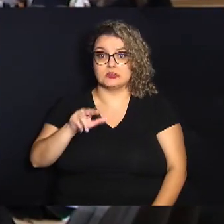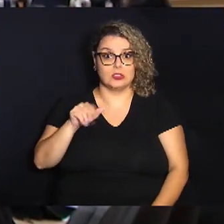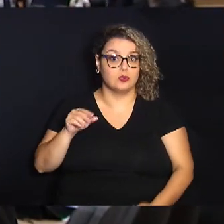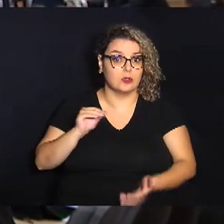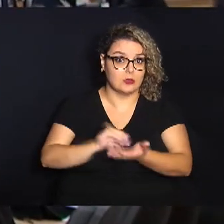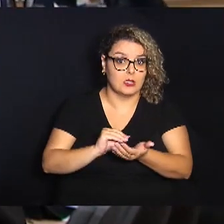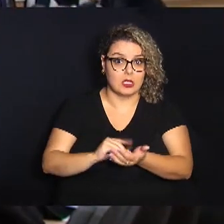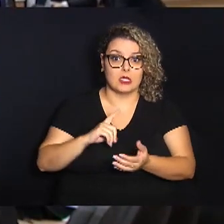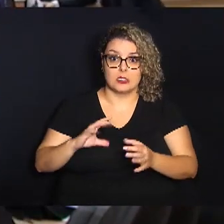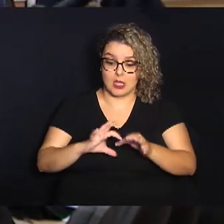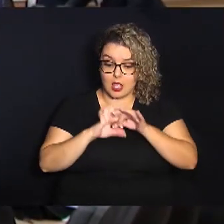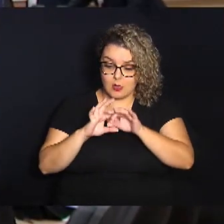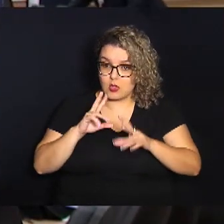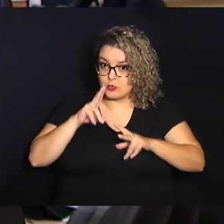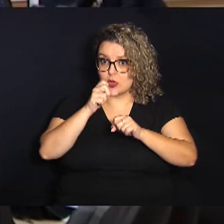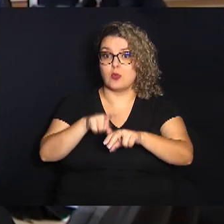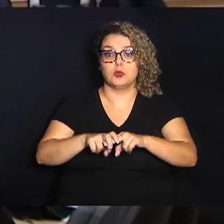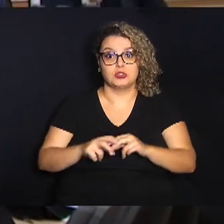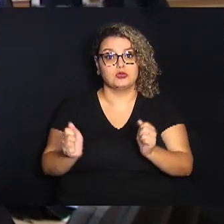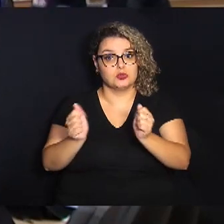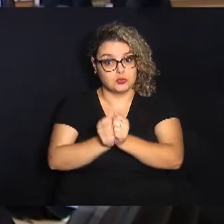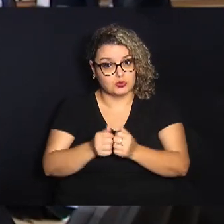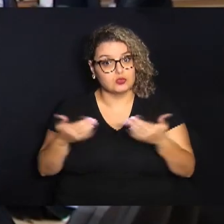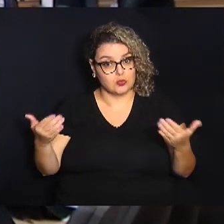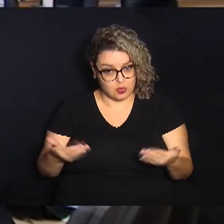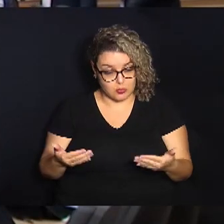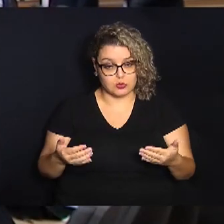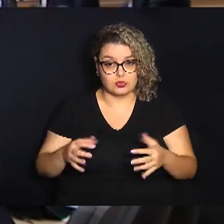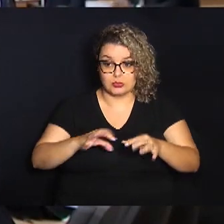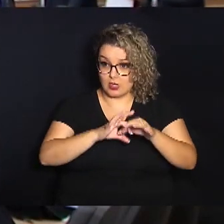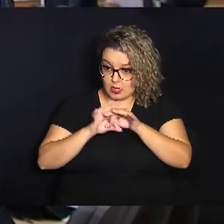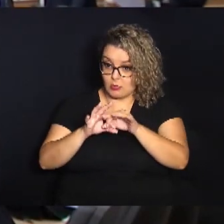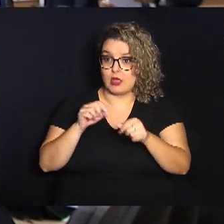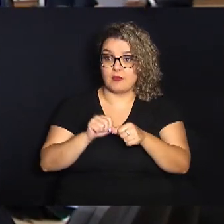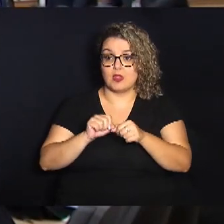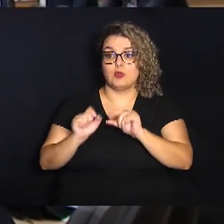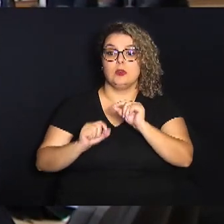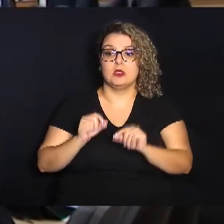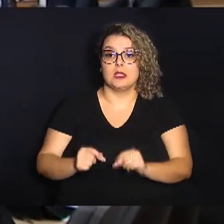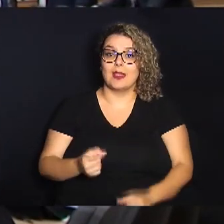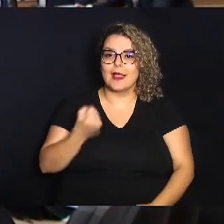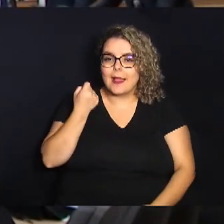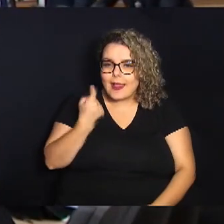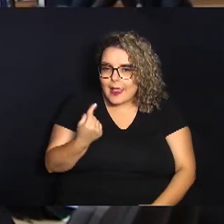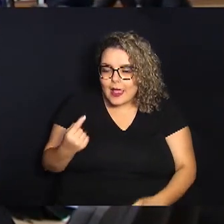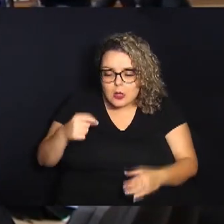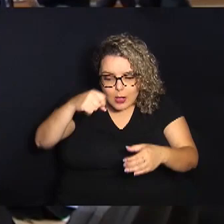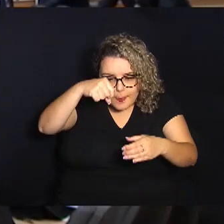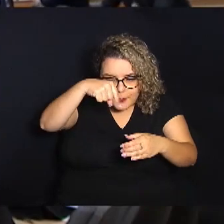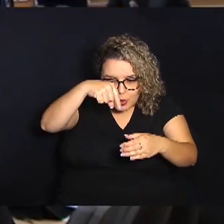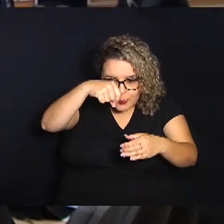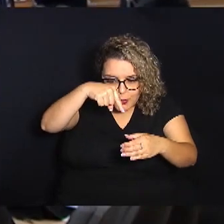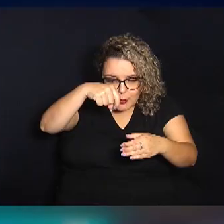essa união forte, por isso estamos aqui hoje, e essa união tem feito com que cada gota de água seja preservada e